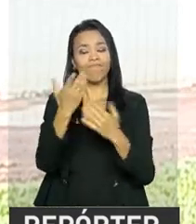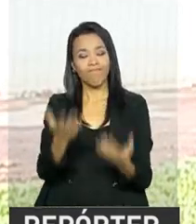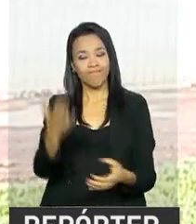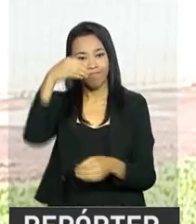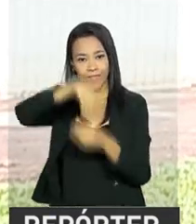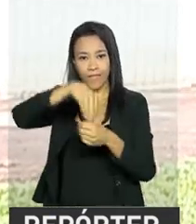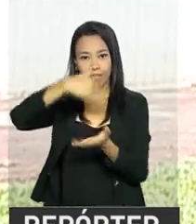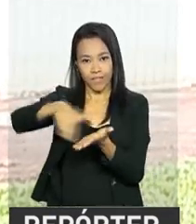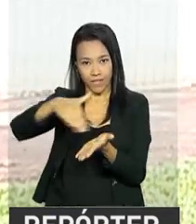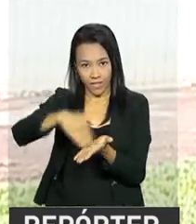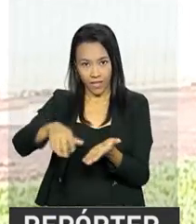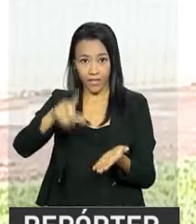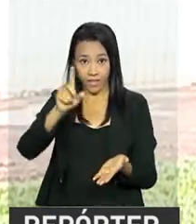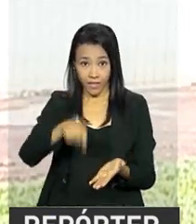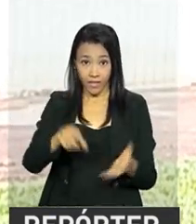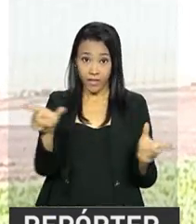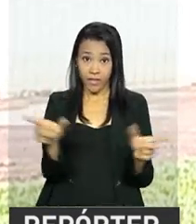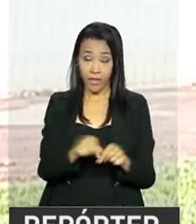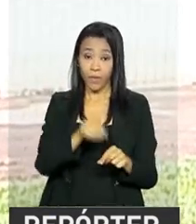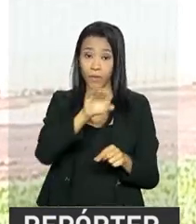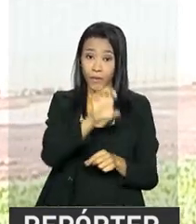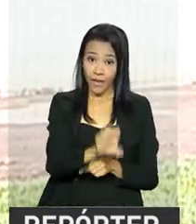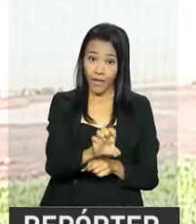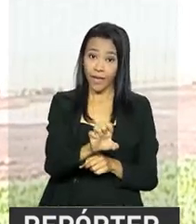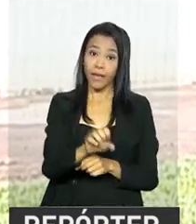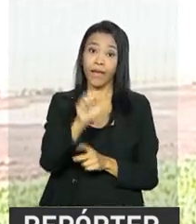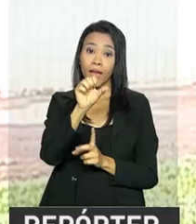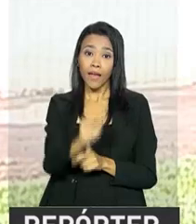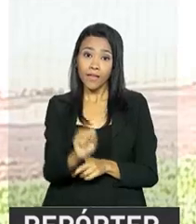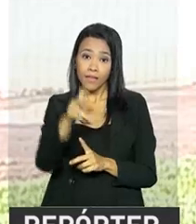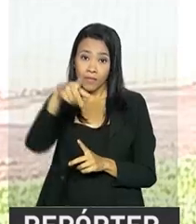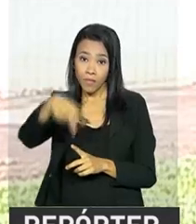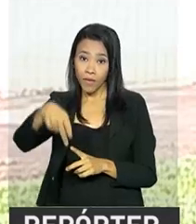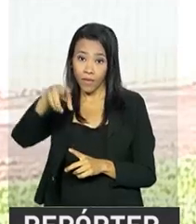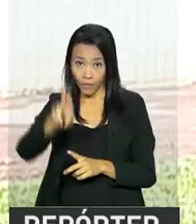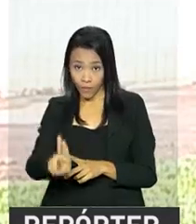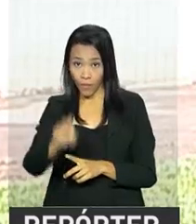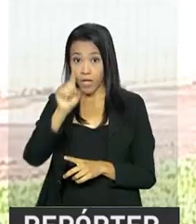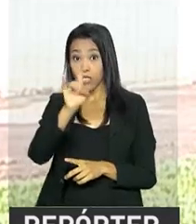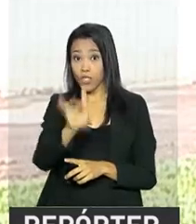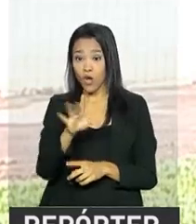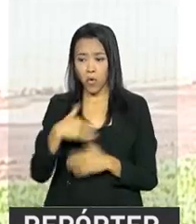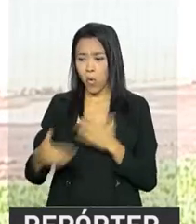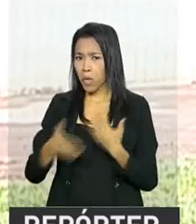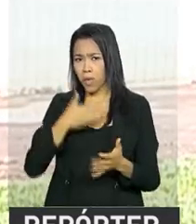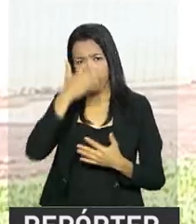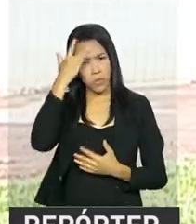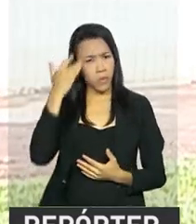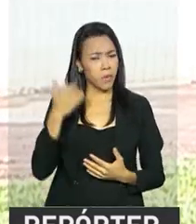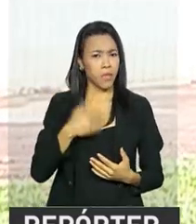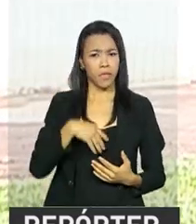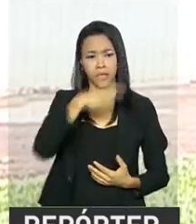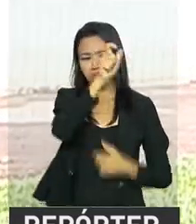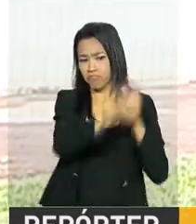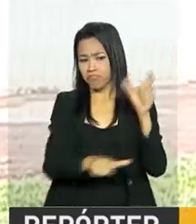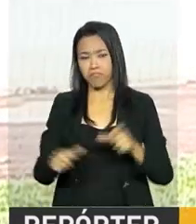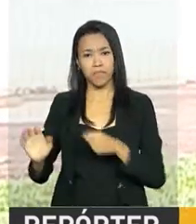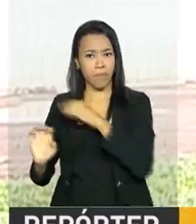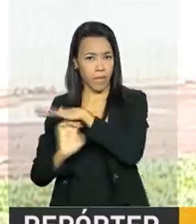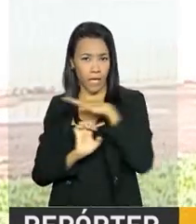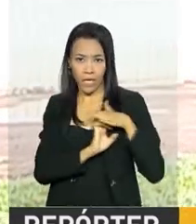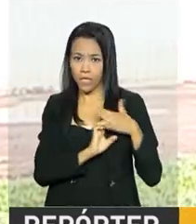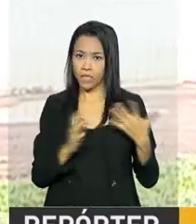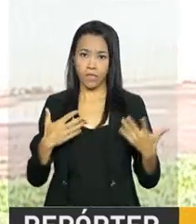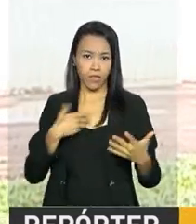da União o ppu bastará um clique para que cidadãos empresas e entidades